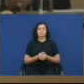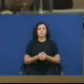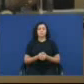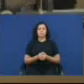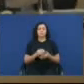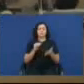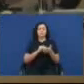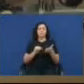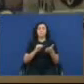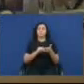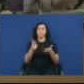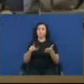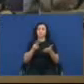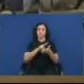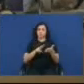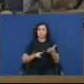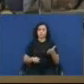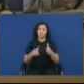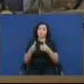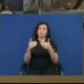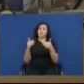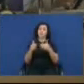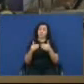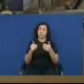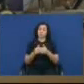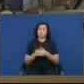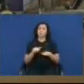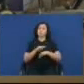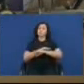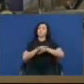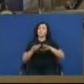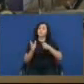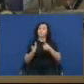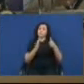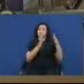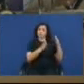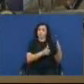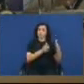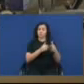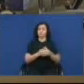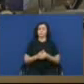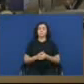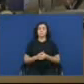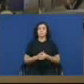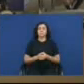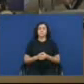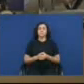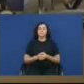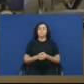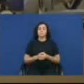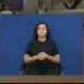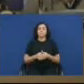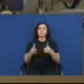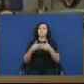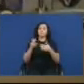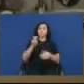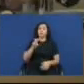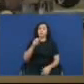Pois bem, ao secretário para a leitura do próximo requerimento, para nós encerrarmos o expediente na sua fase de leitura de documentos.